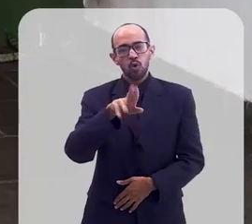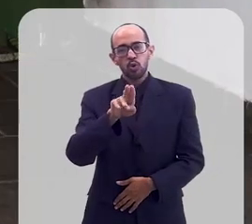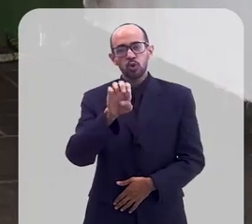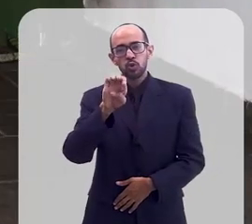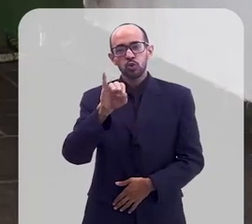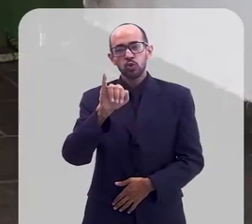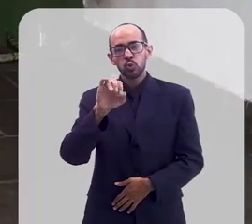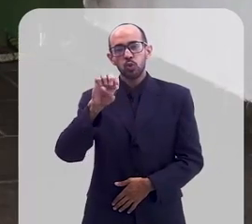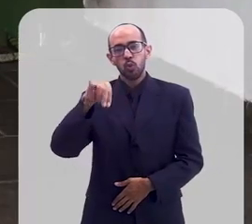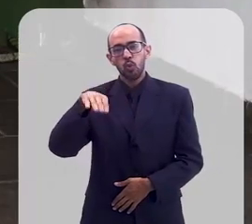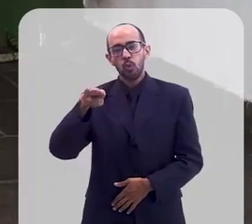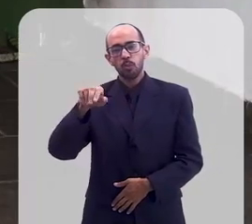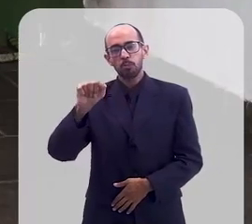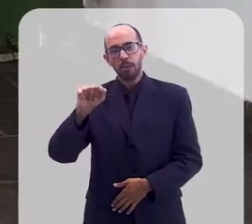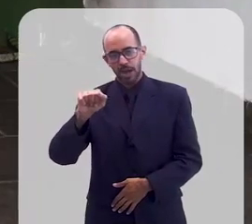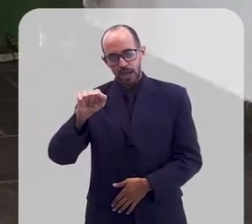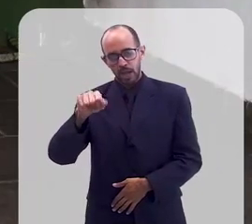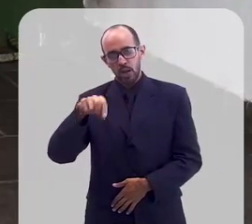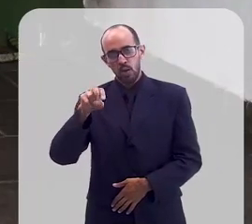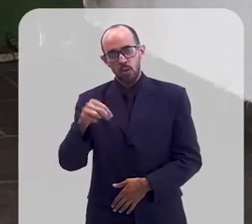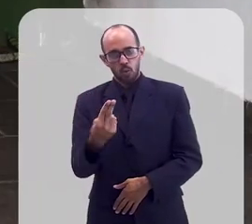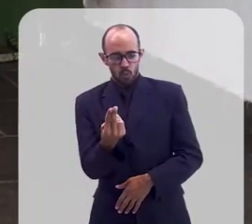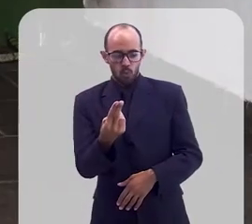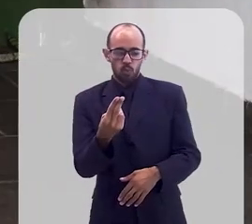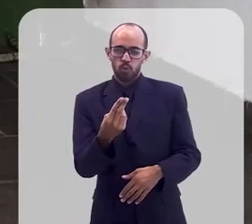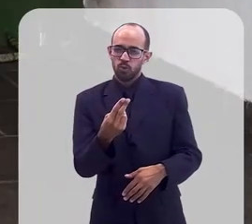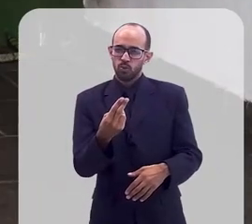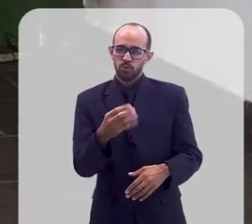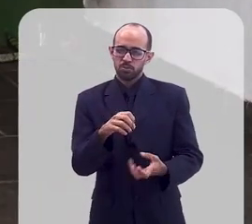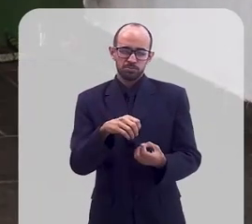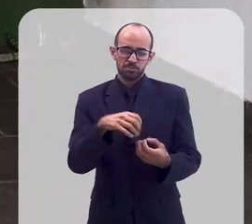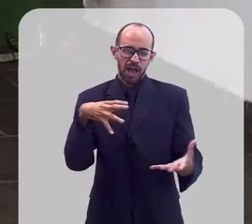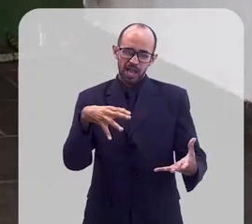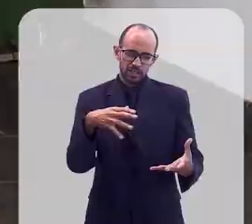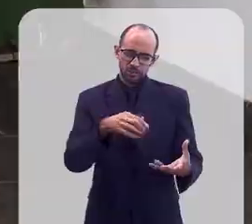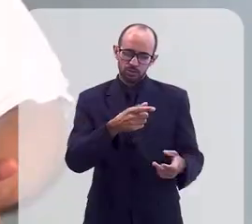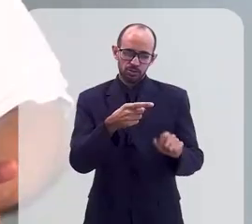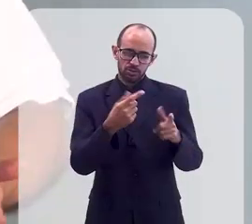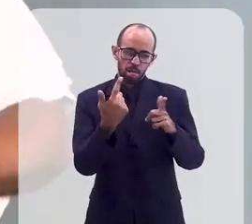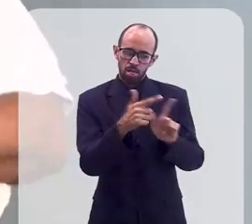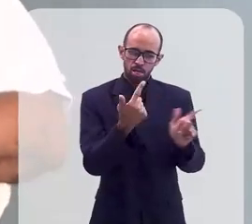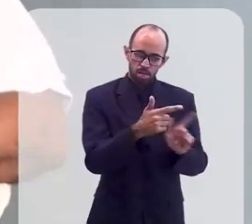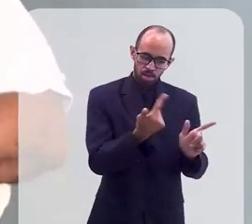é um mistificador, é um zombeteiro, enfim. Porque a pessoa não está